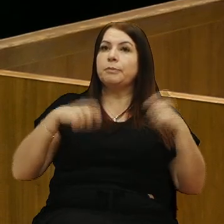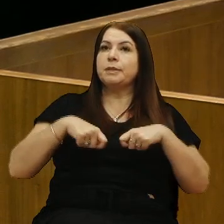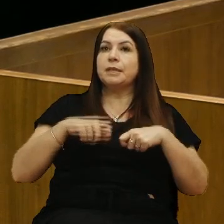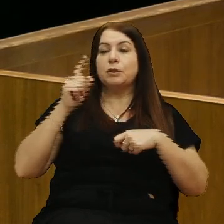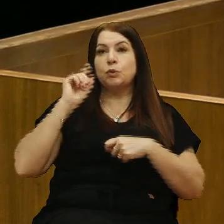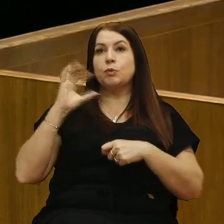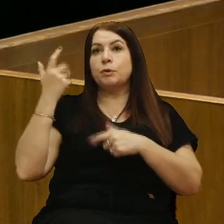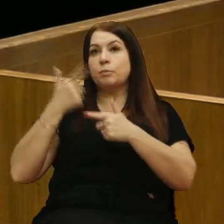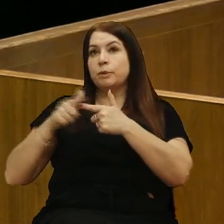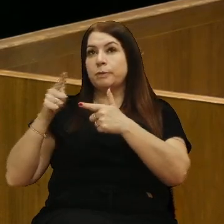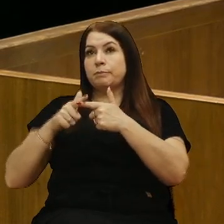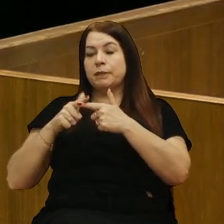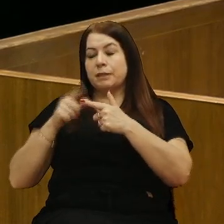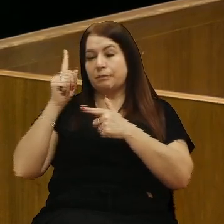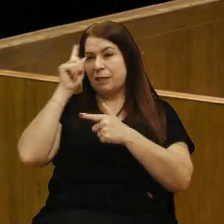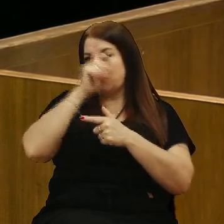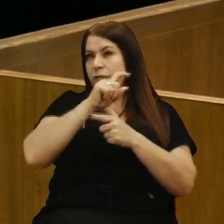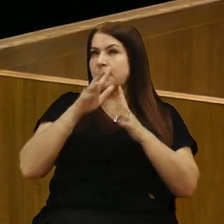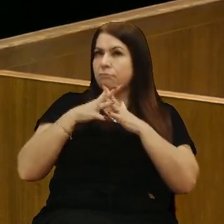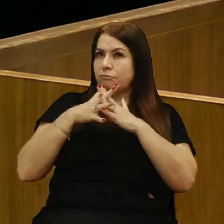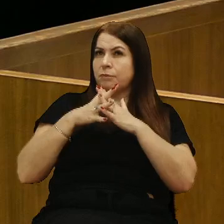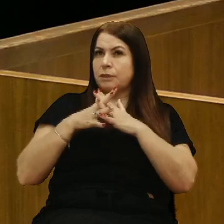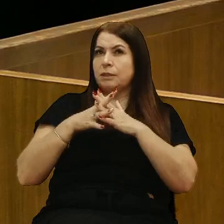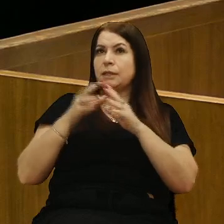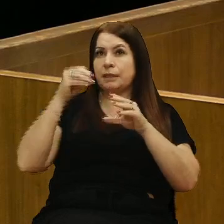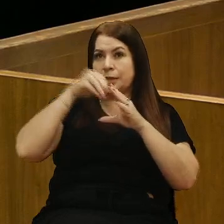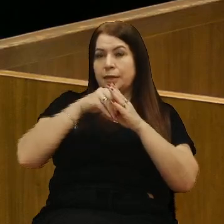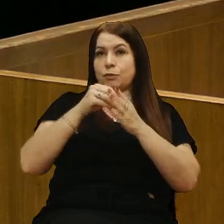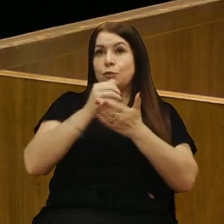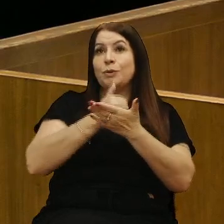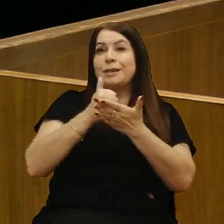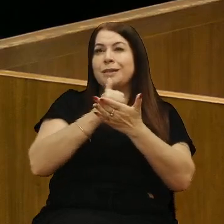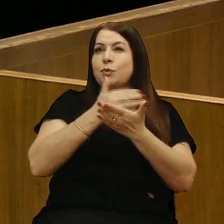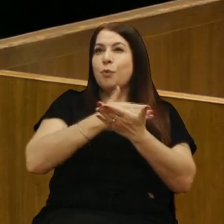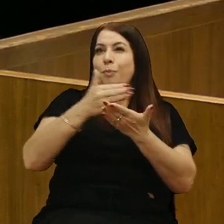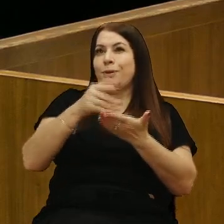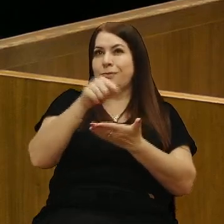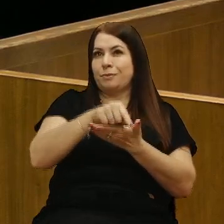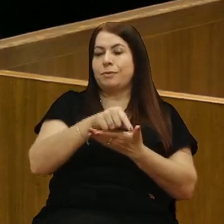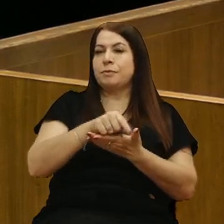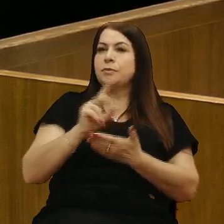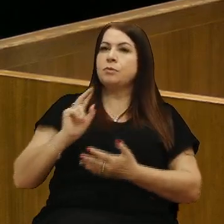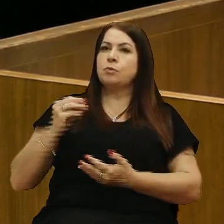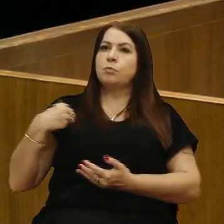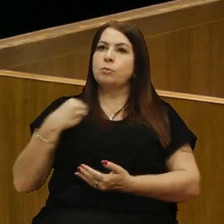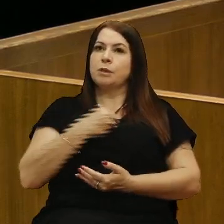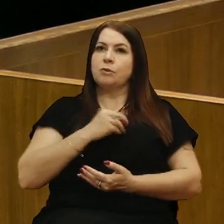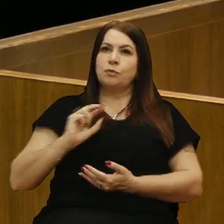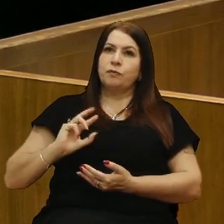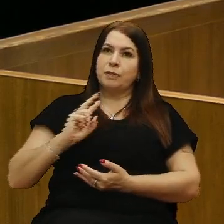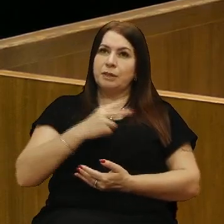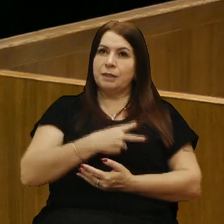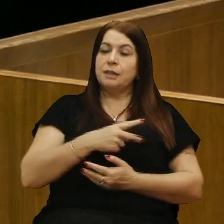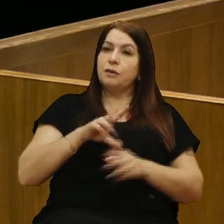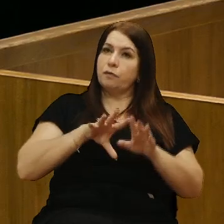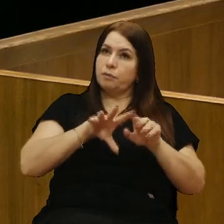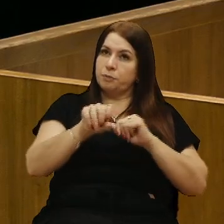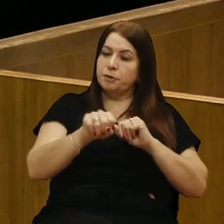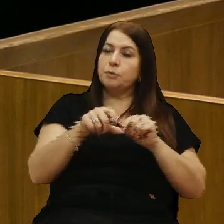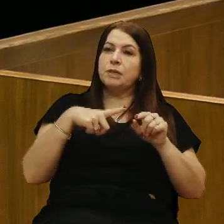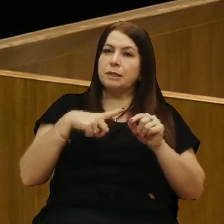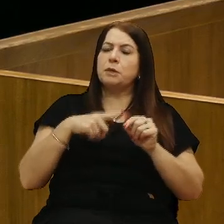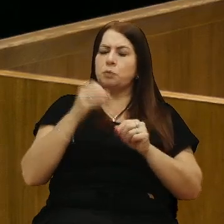solução de problemas complexos dentro da atenção primária. O médico veterinário, dada a sua formação,